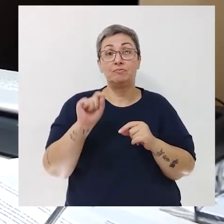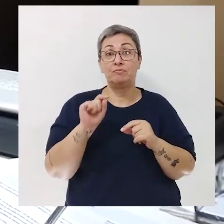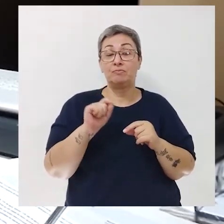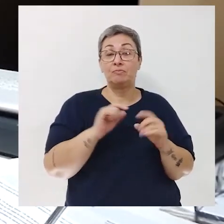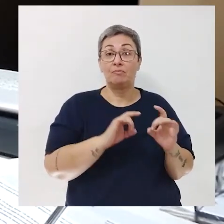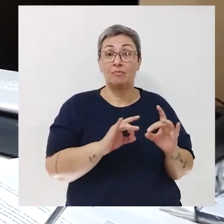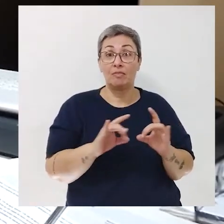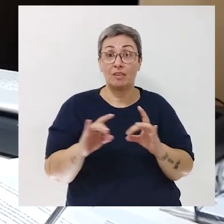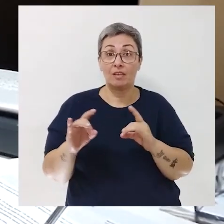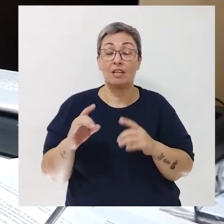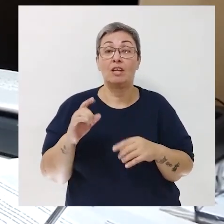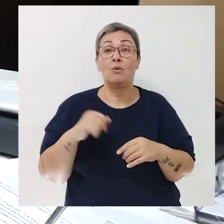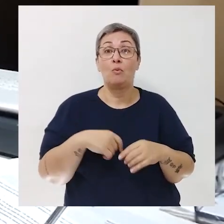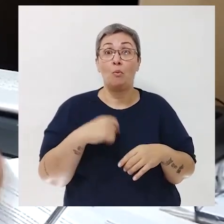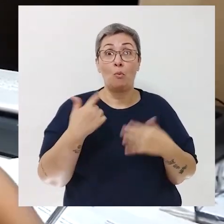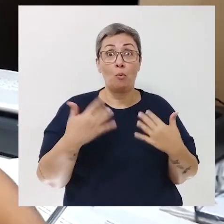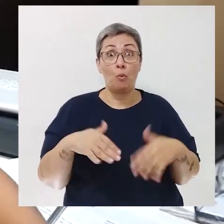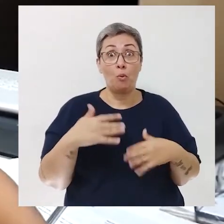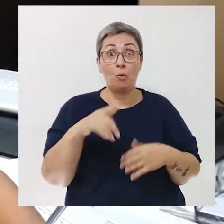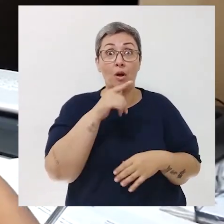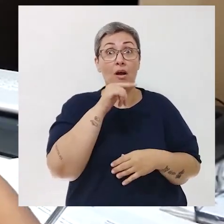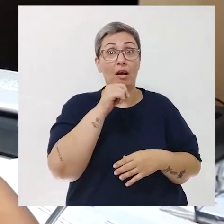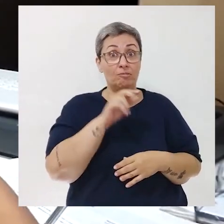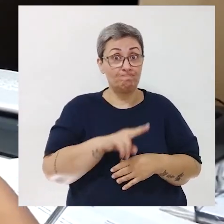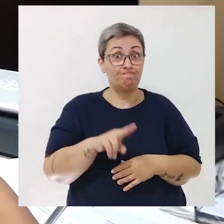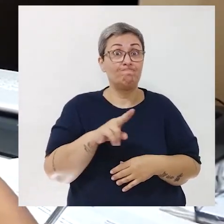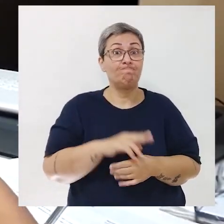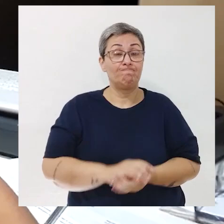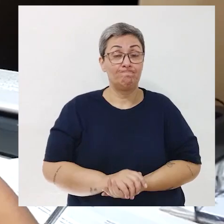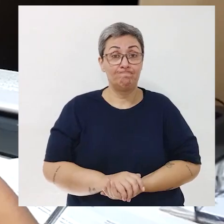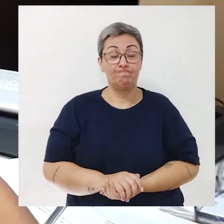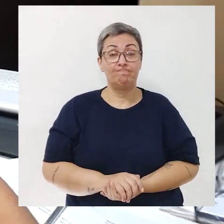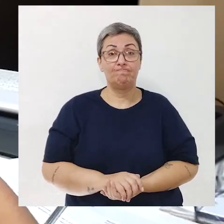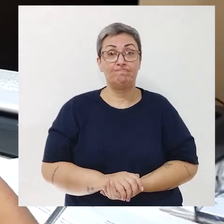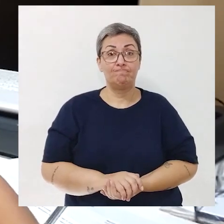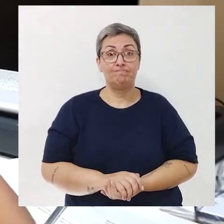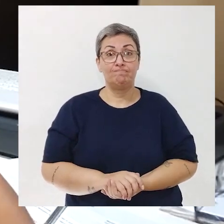correria do seu dia a dia, quanta água você usa, né?